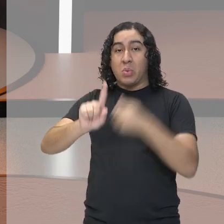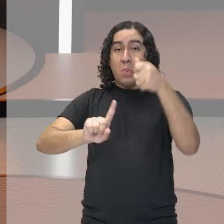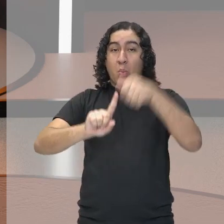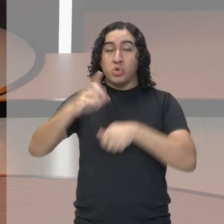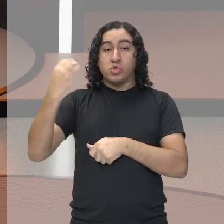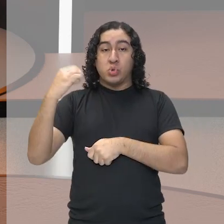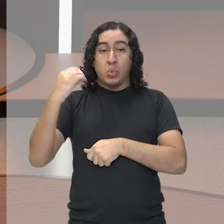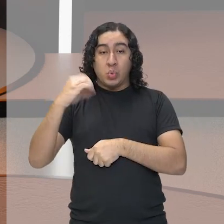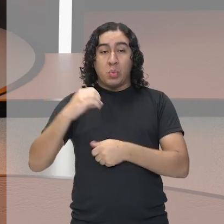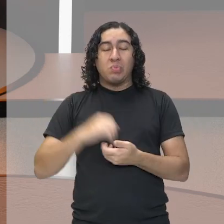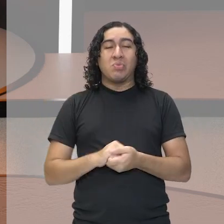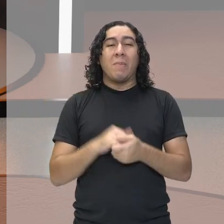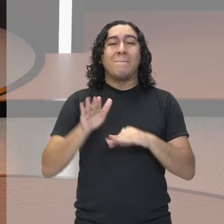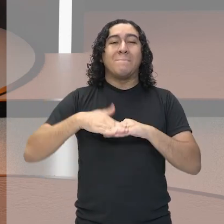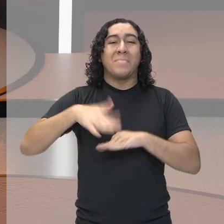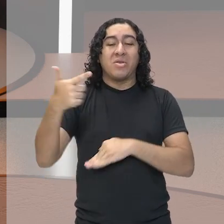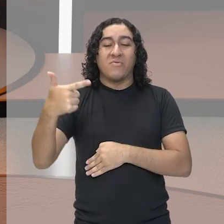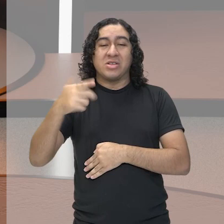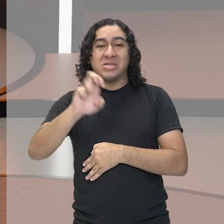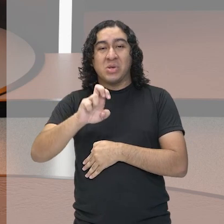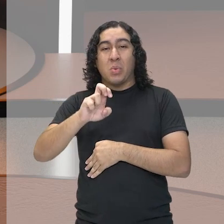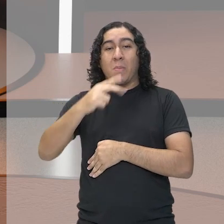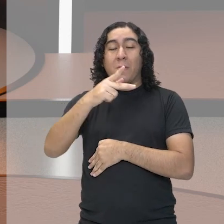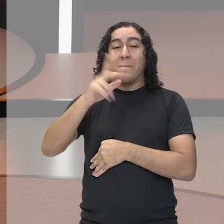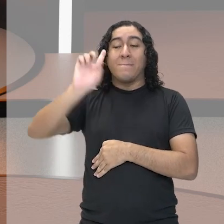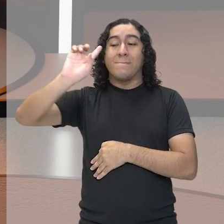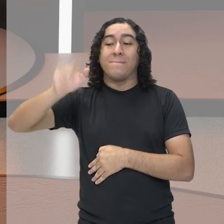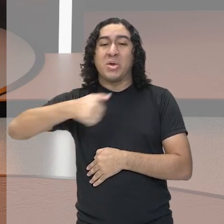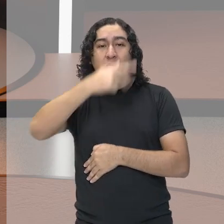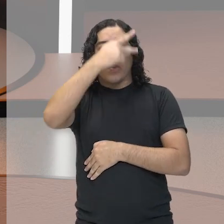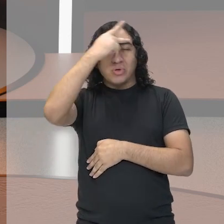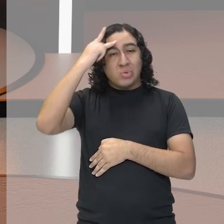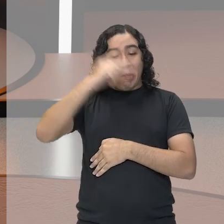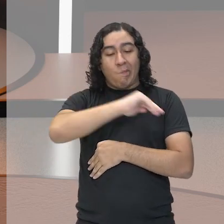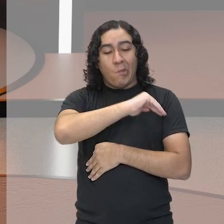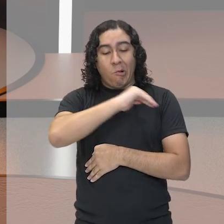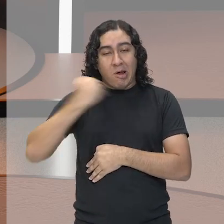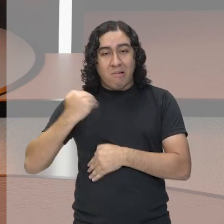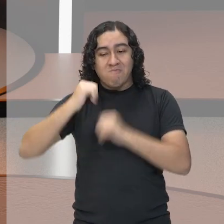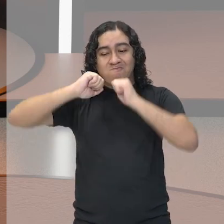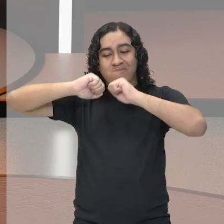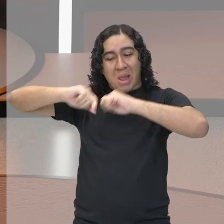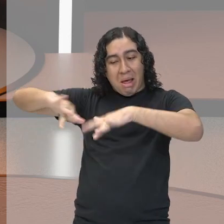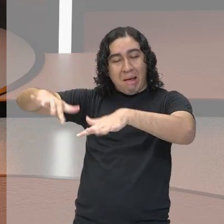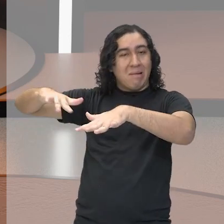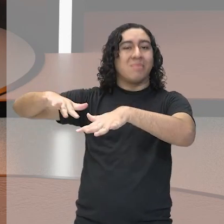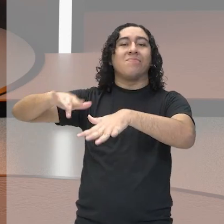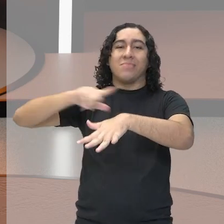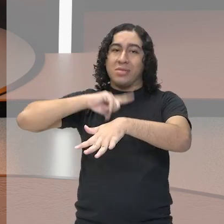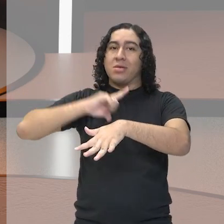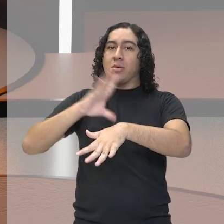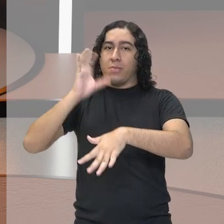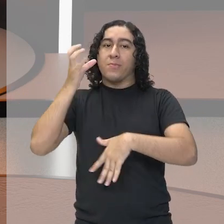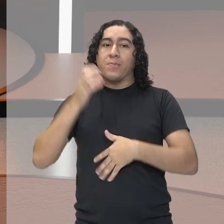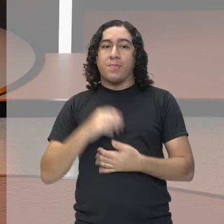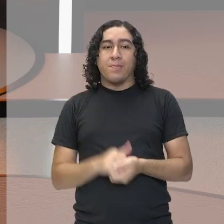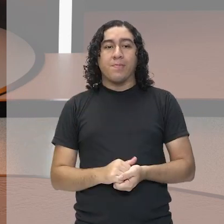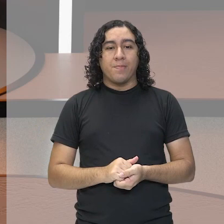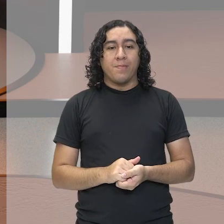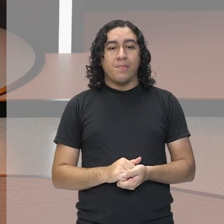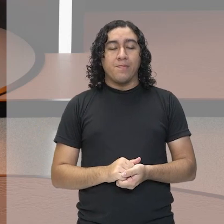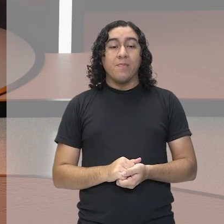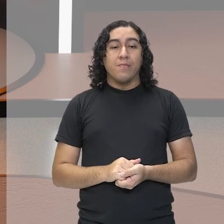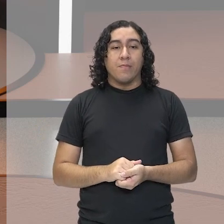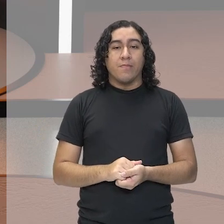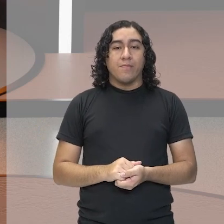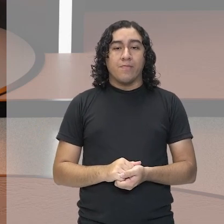um saldo de mais de 25.000 mortos. Então foi uma destruição total aí do Arraial de Canudos. Vamos agora